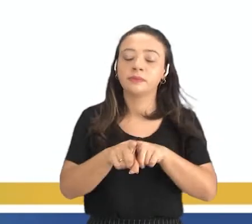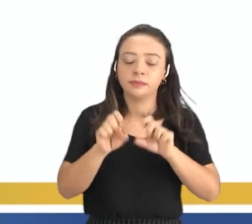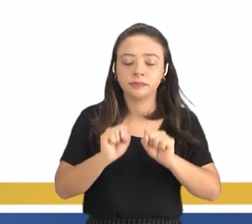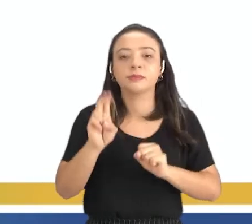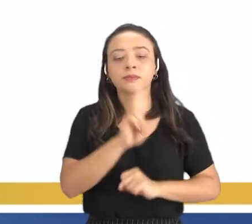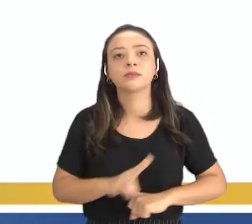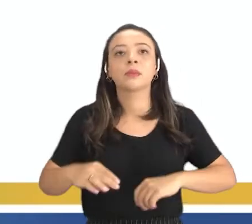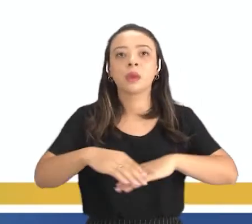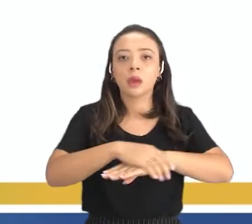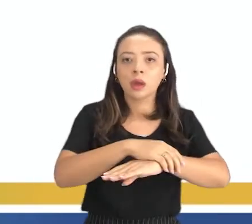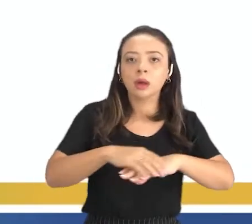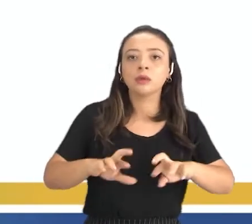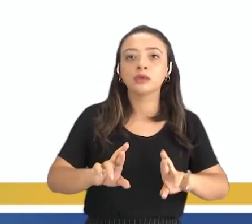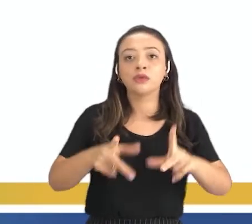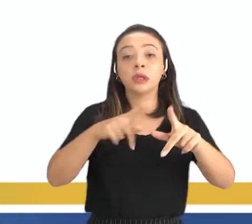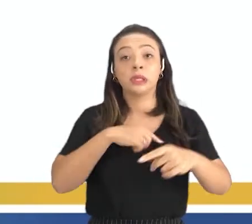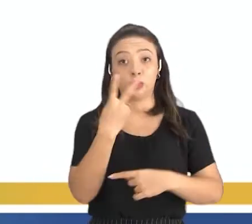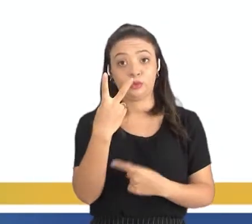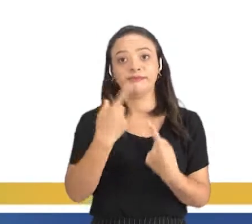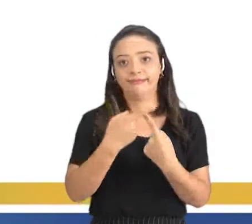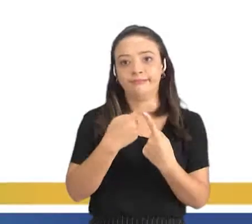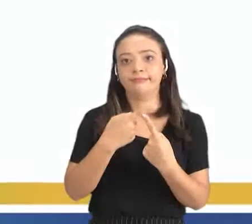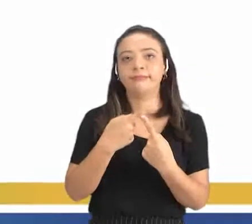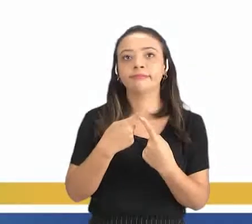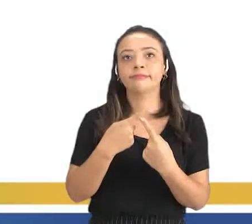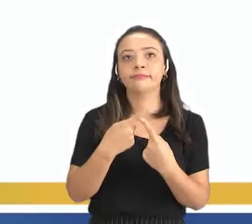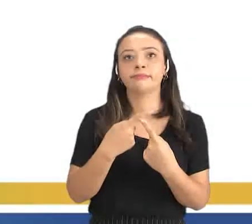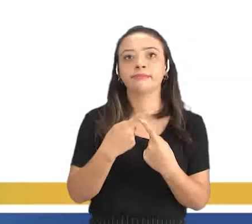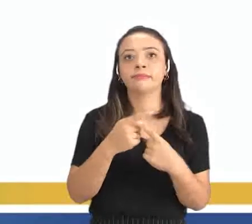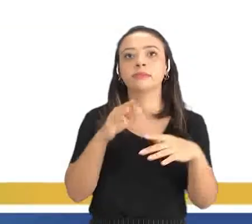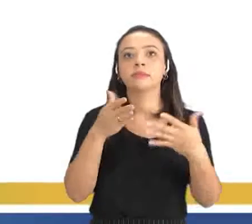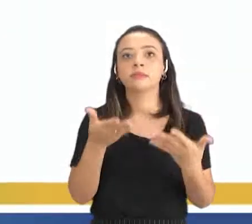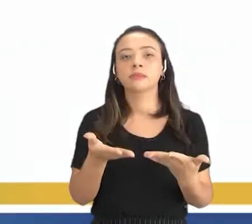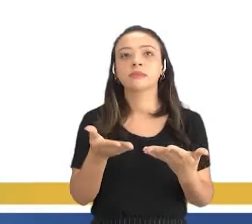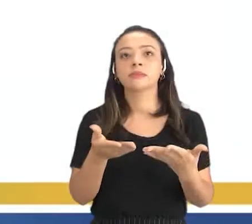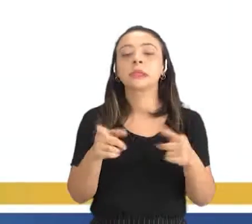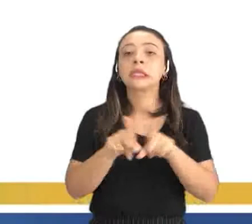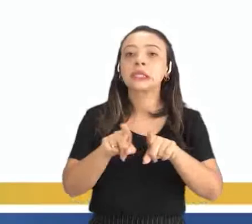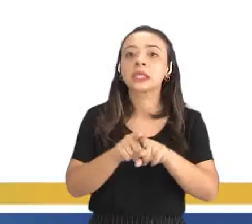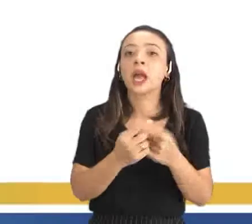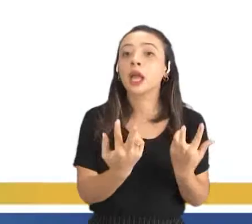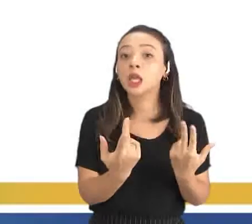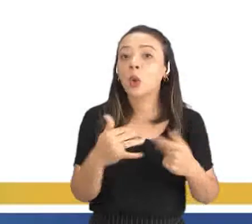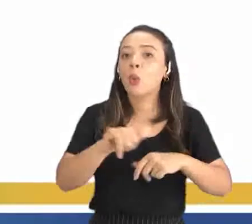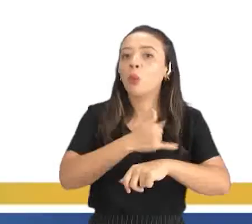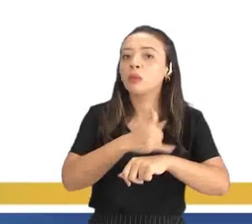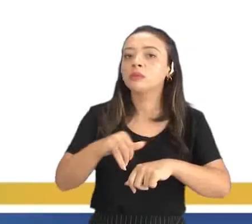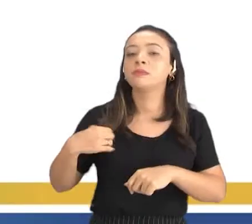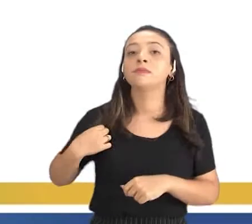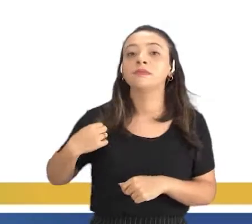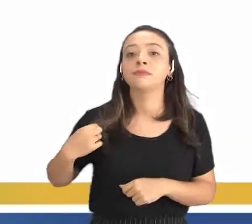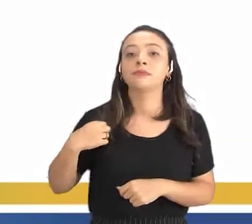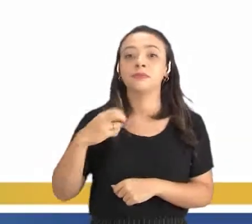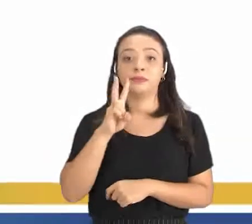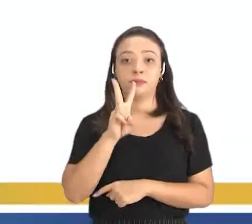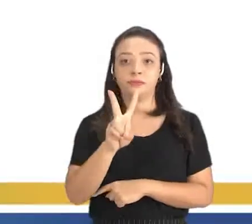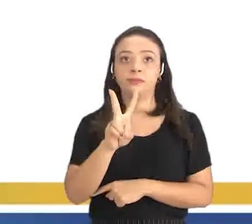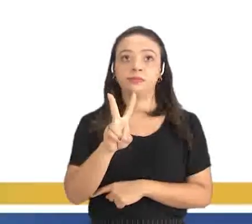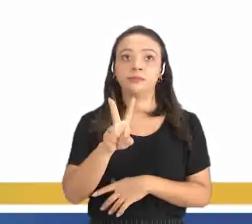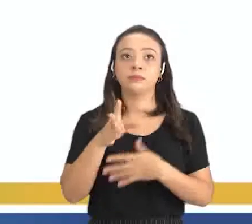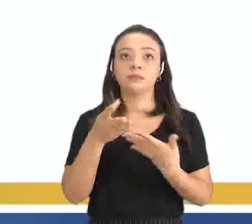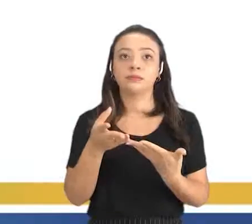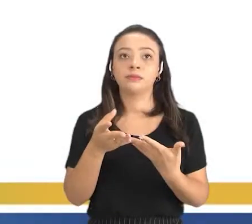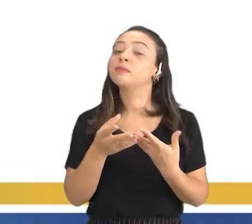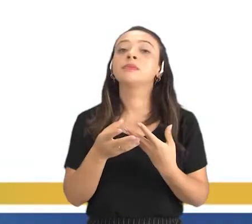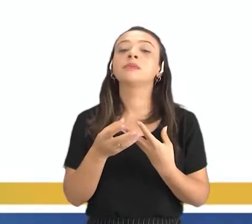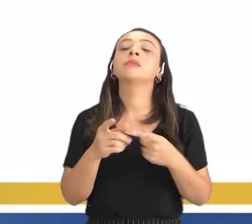sapato diferente aí dos 2 tipos que ele tem. Então, a gente fez o mesmo esquema para a camisa 2. Esse esquema